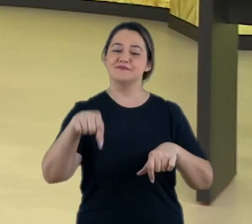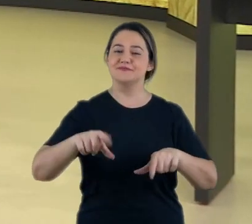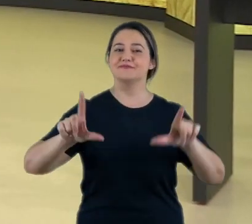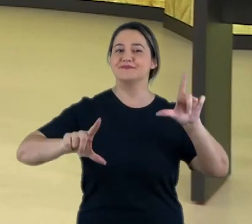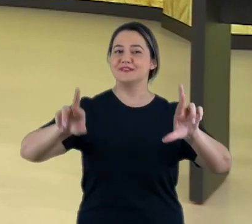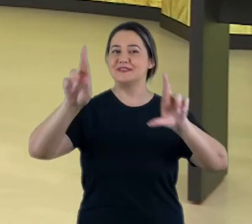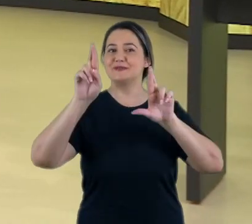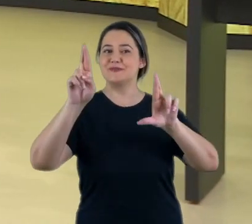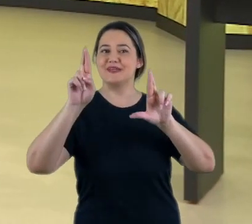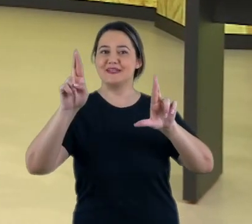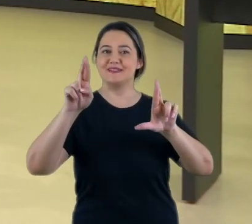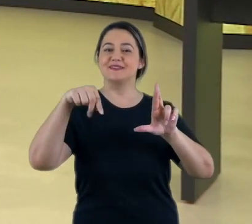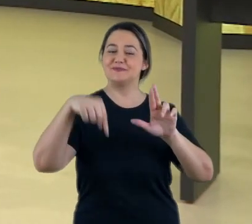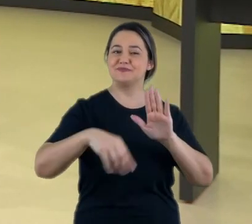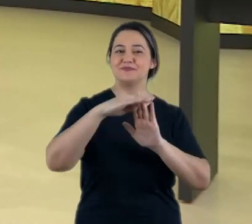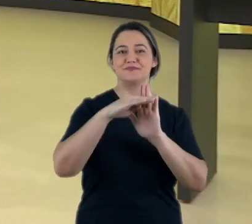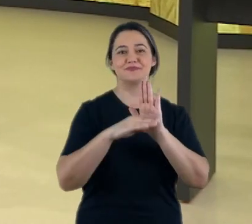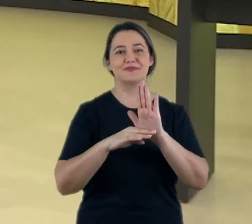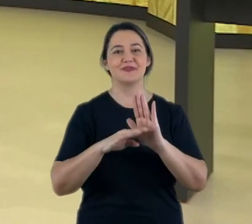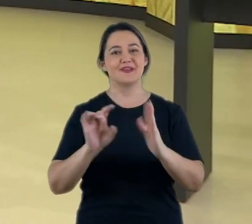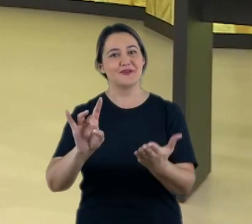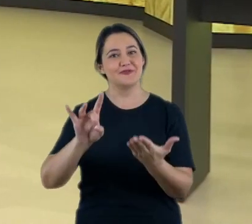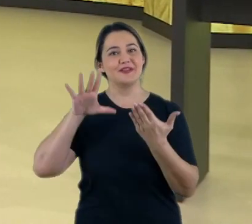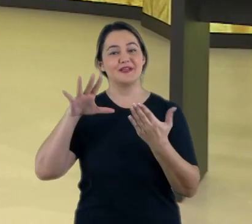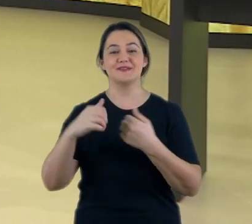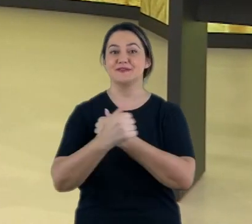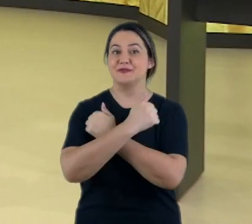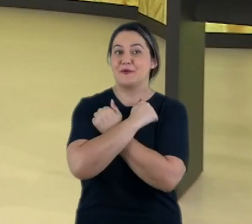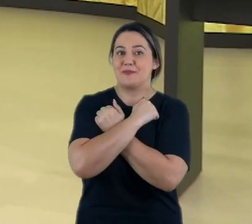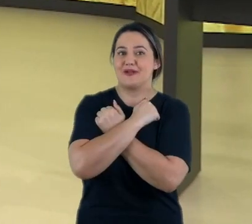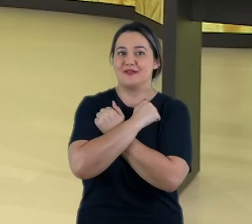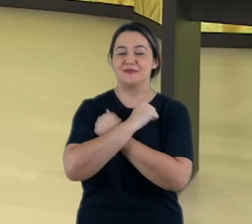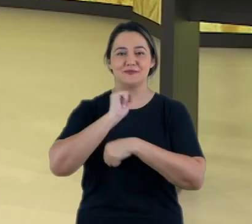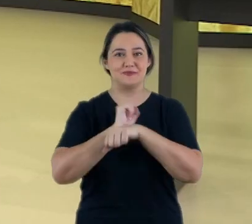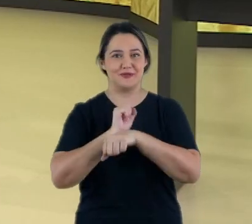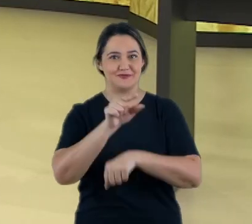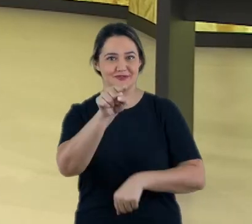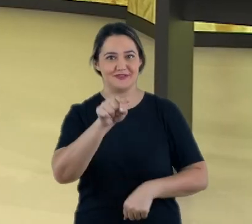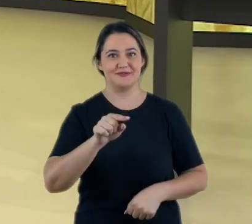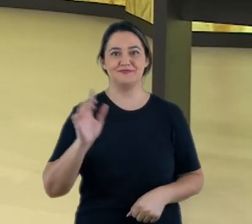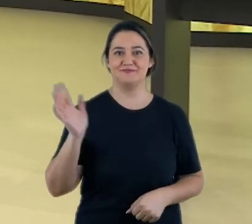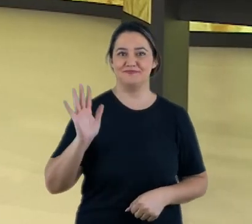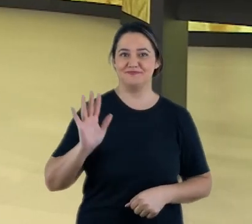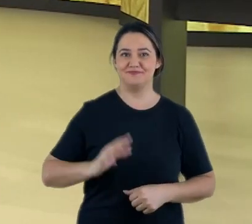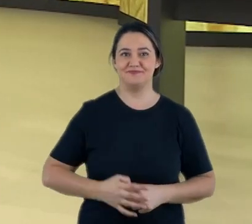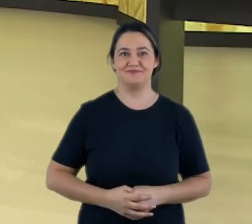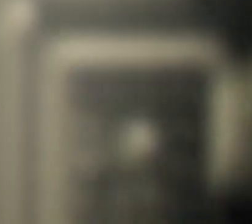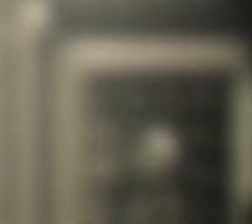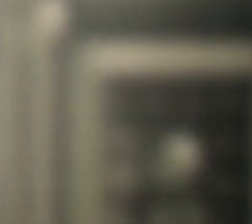esperança, é o canal do programa Evidências. Um grande abraço e eu aguardo você. Até lá!